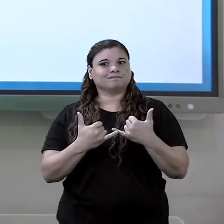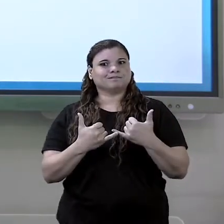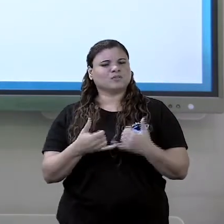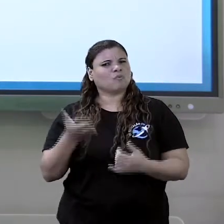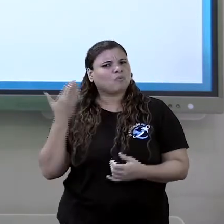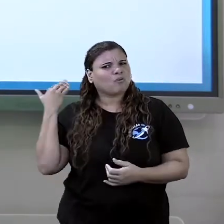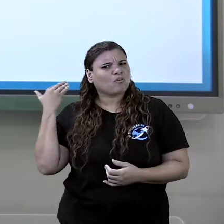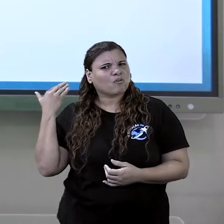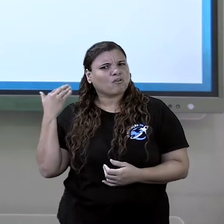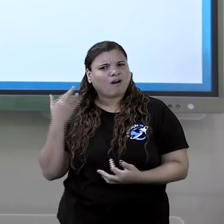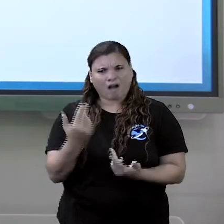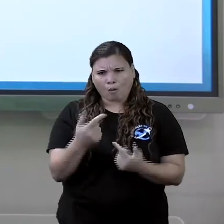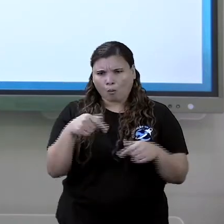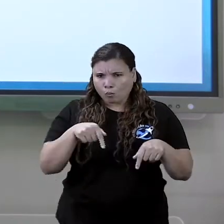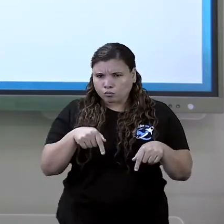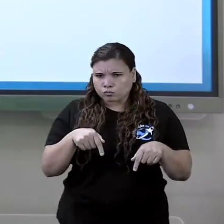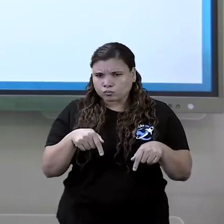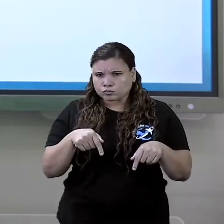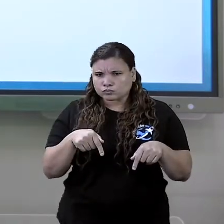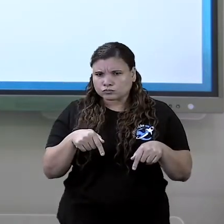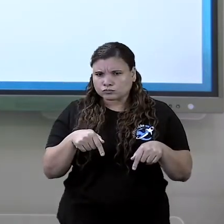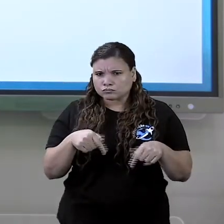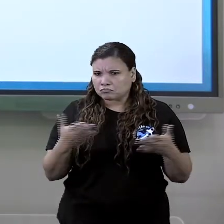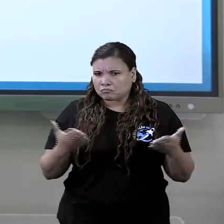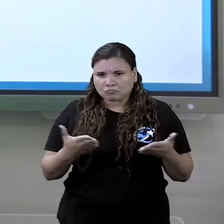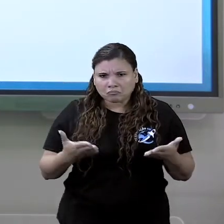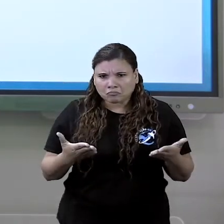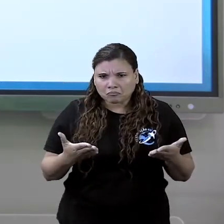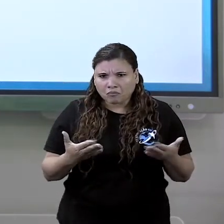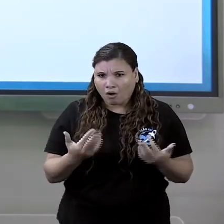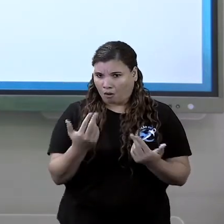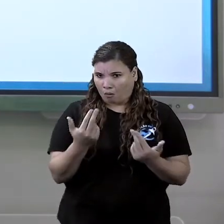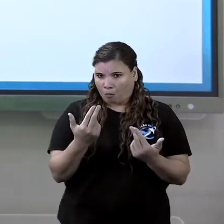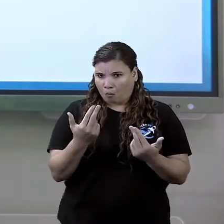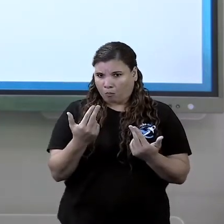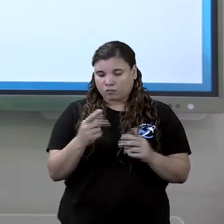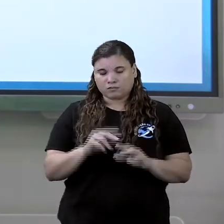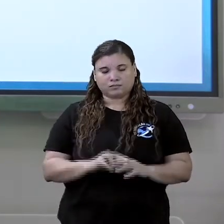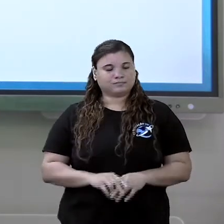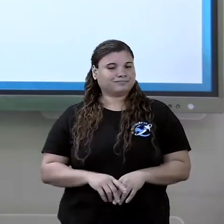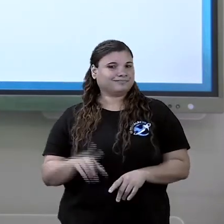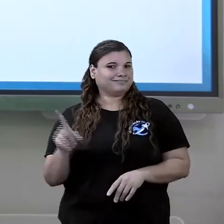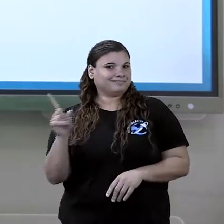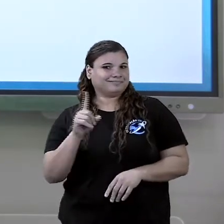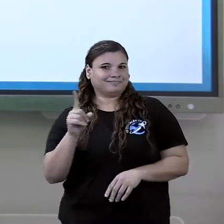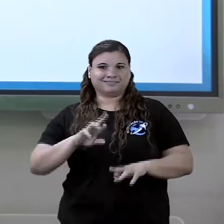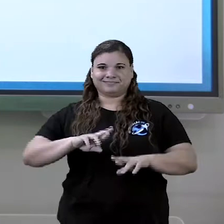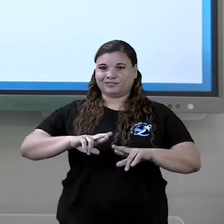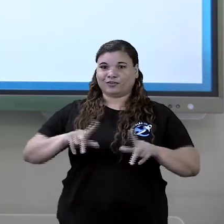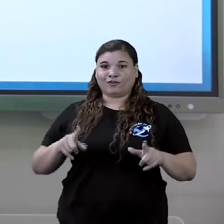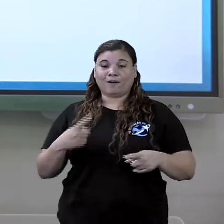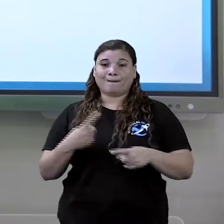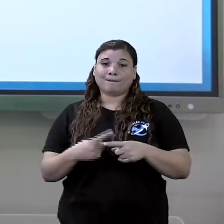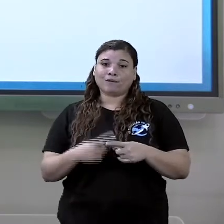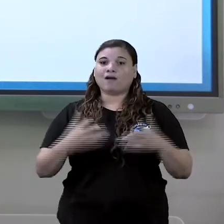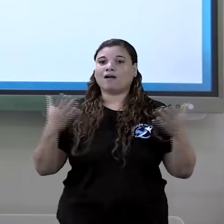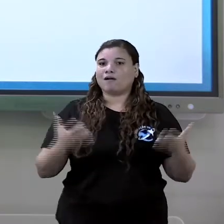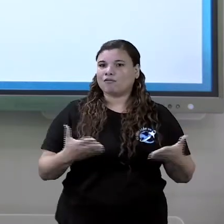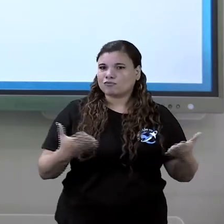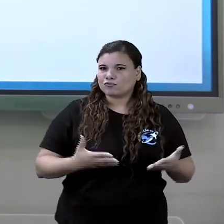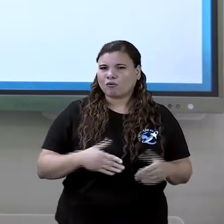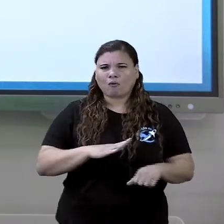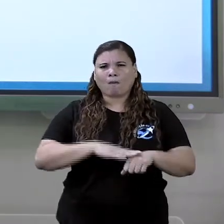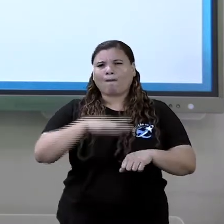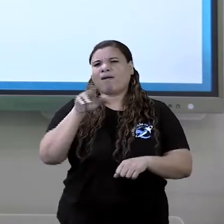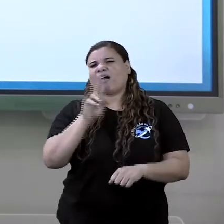Falando em tecnologia, os brinquedos hoje estão voltados para a tecnologia. Os brinquedos